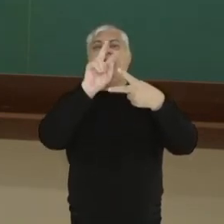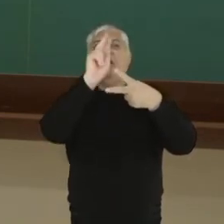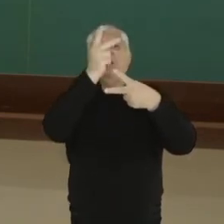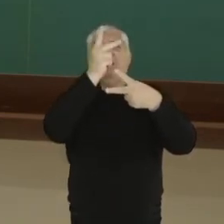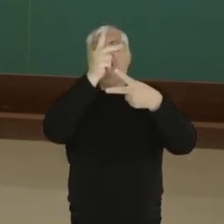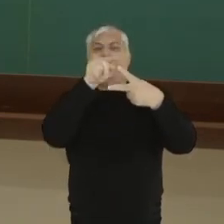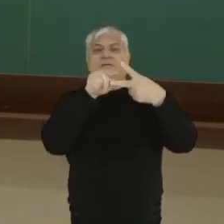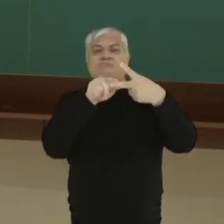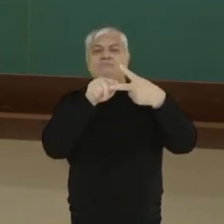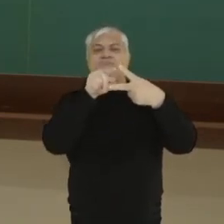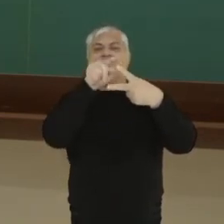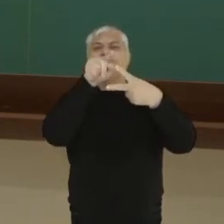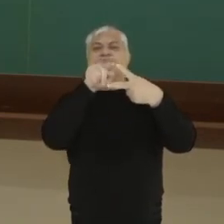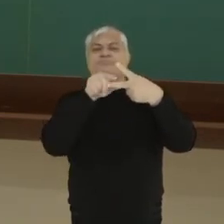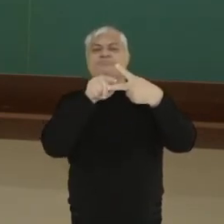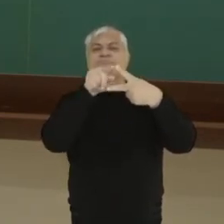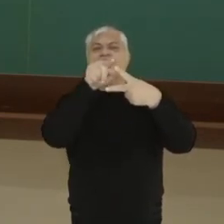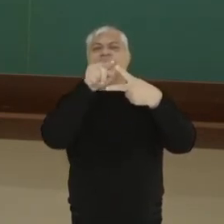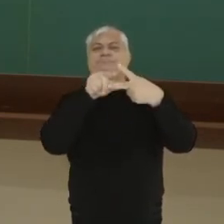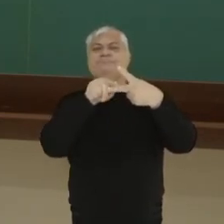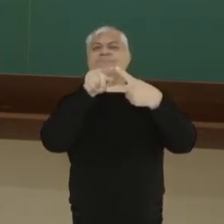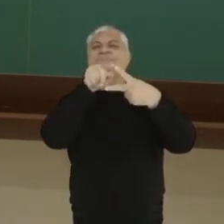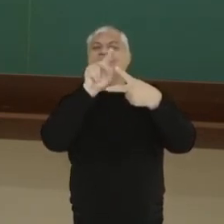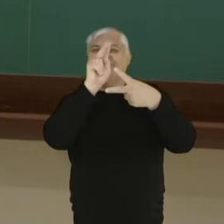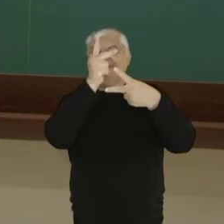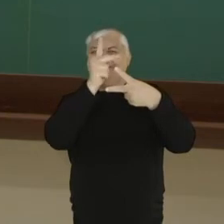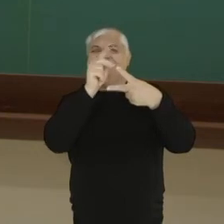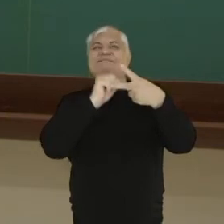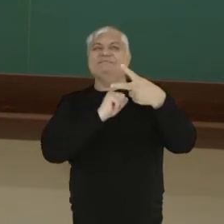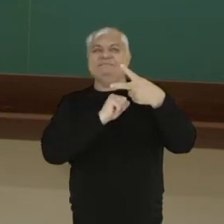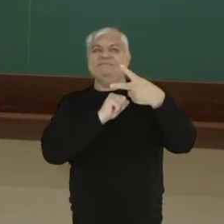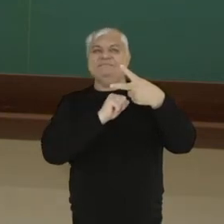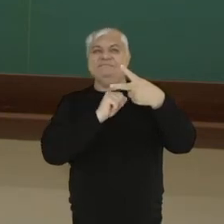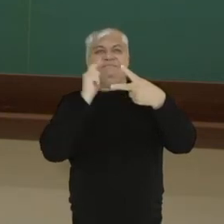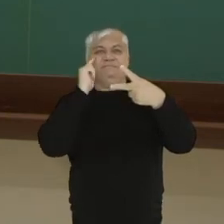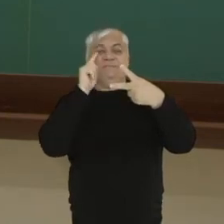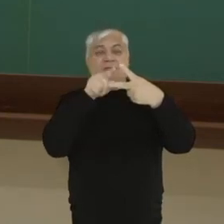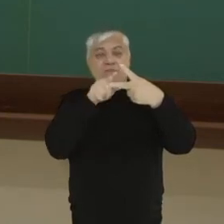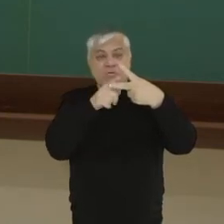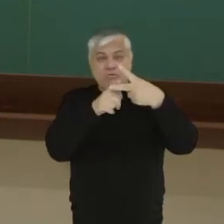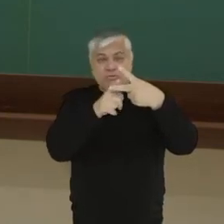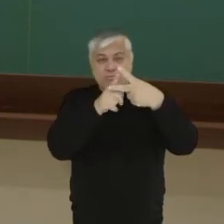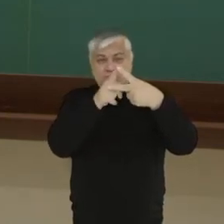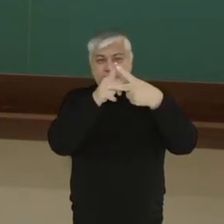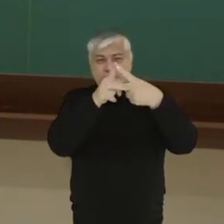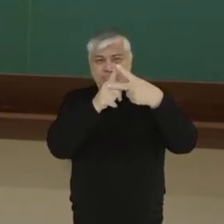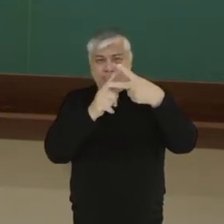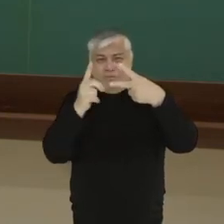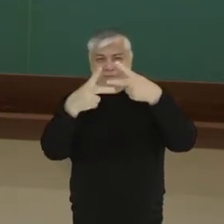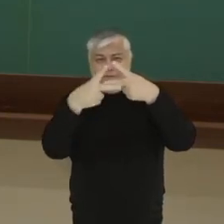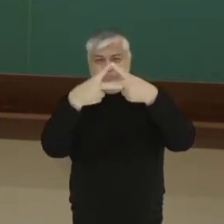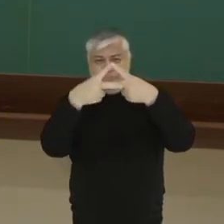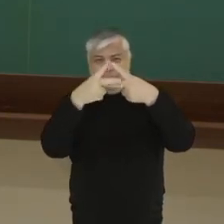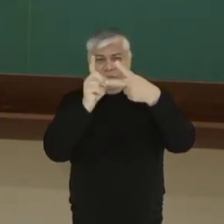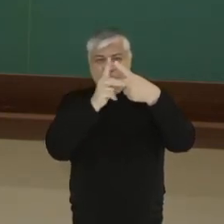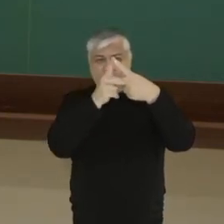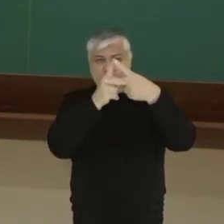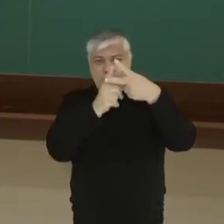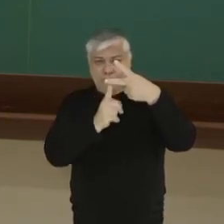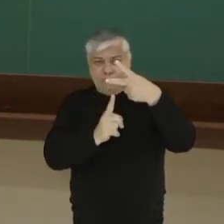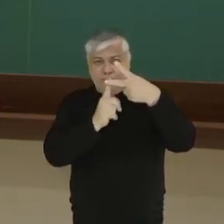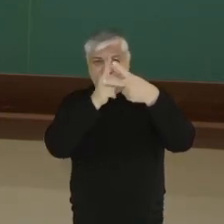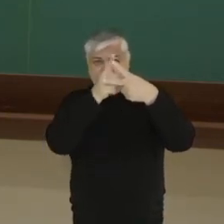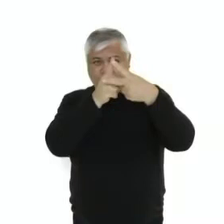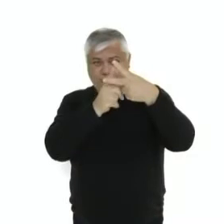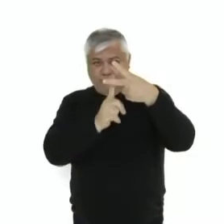alto até essa base. Não é o lado que está inclinado, é ao lado perpendicular, certo?